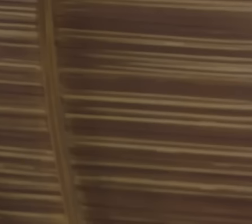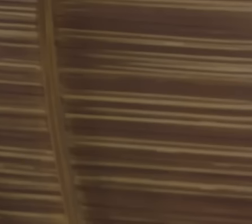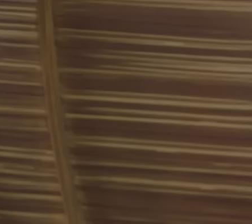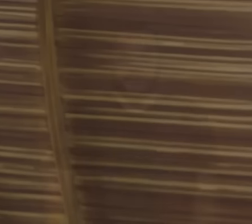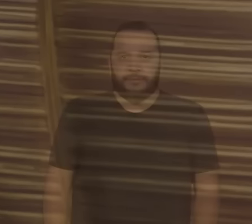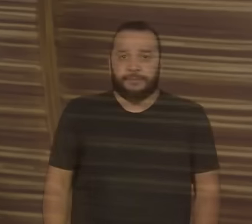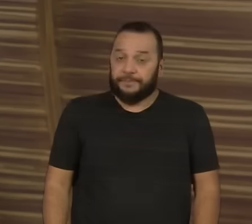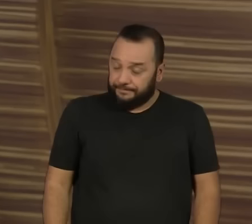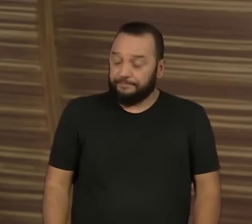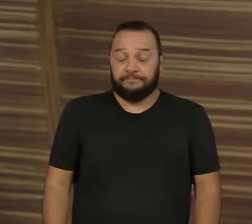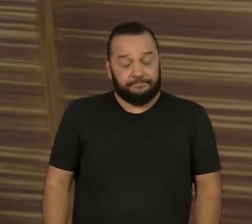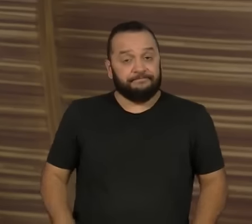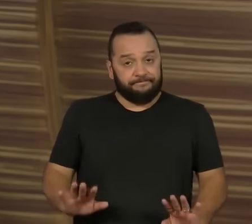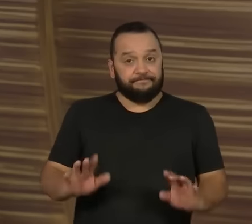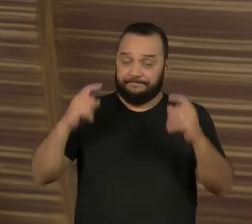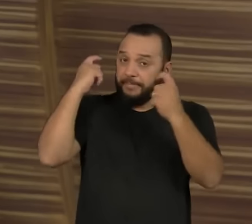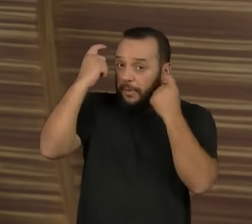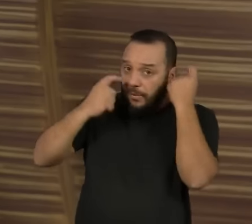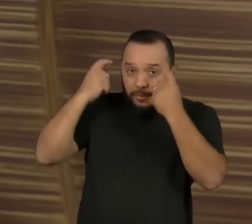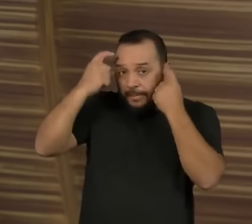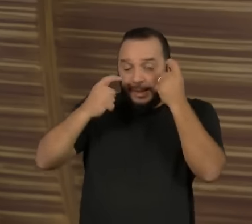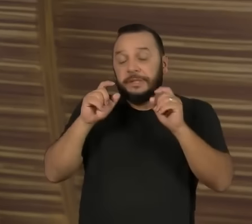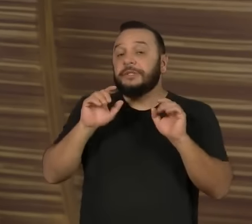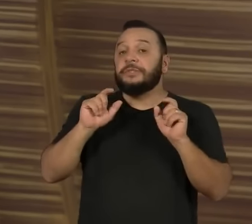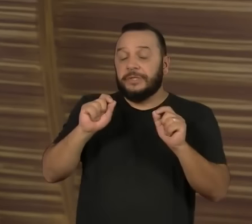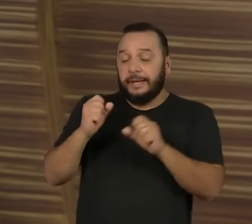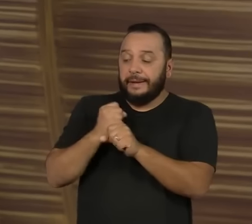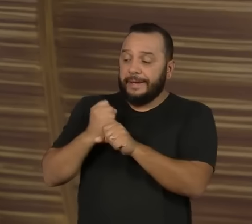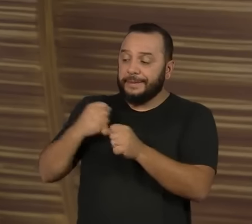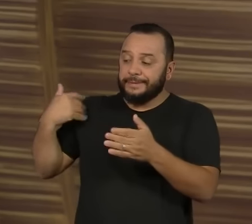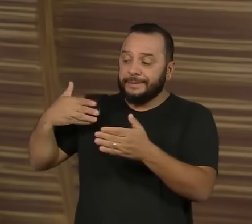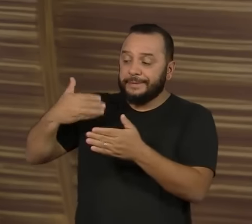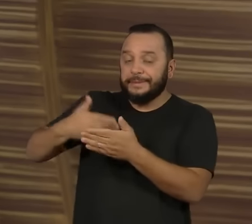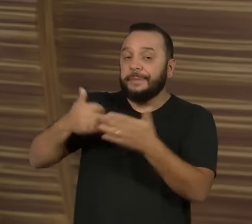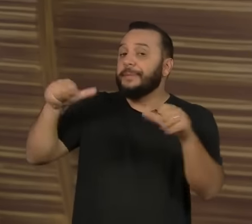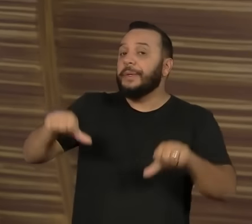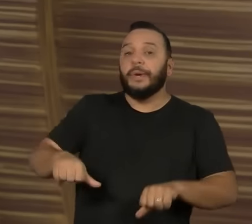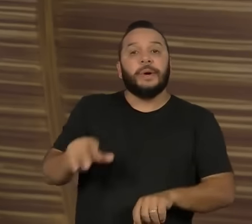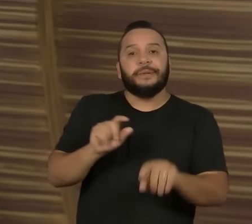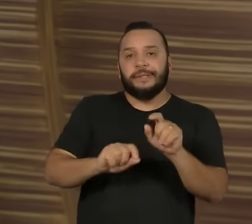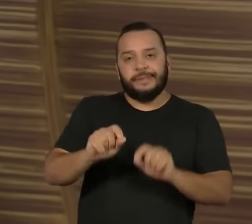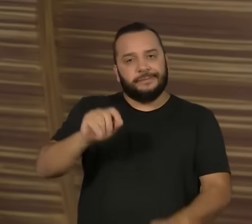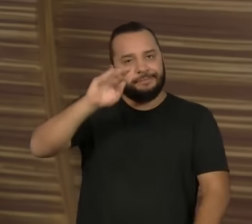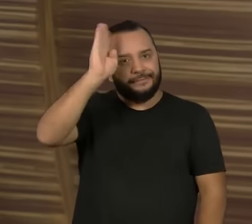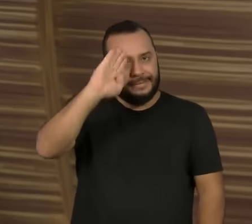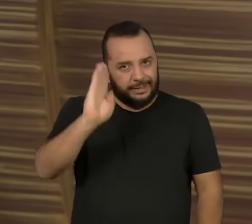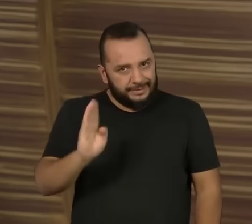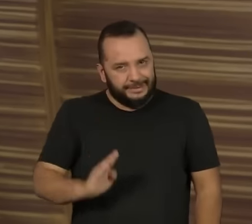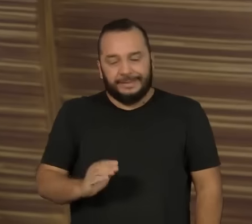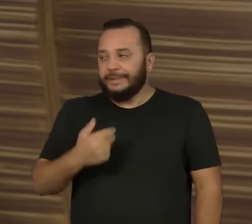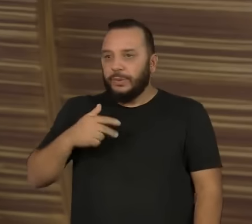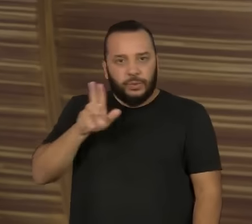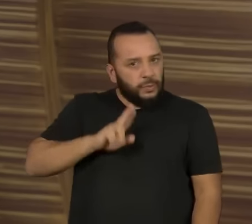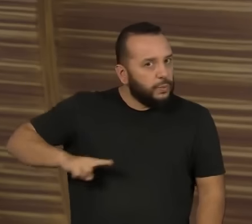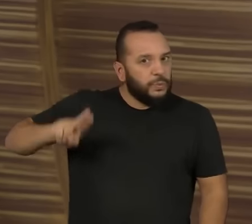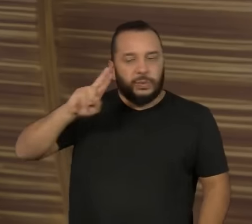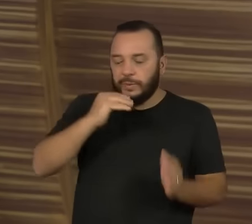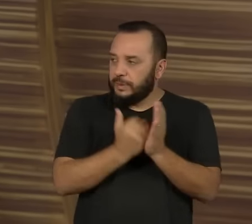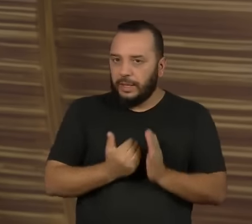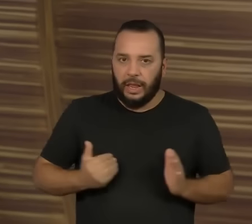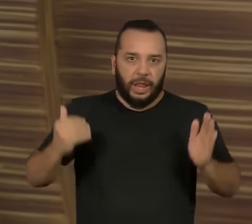Um cenário preocupante que tem piorado nos últimos anos. O Brasil é um dos maiores consumidores mundiais de